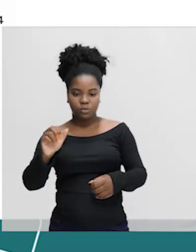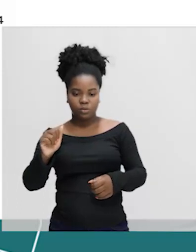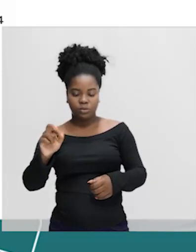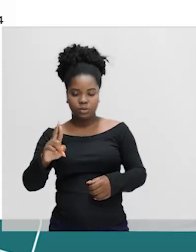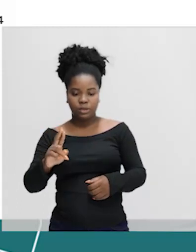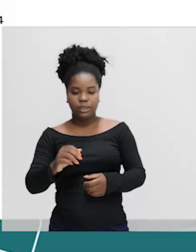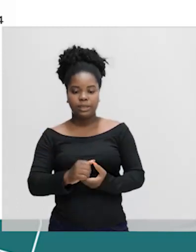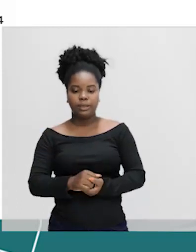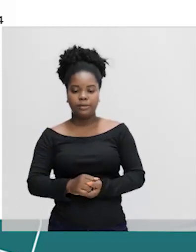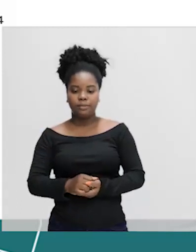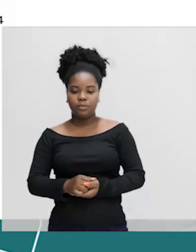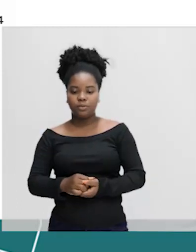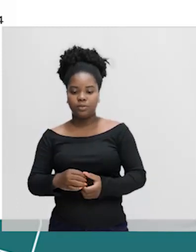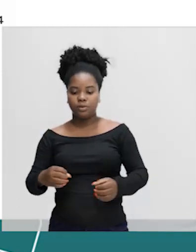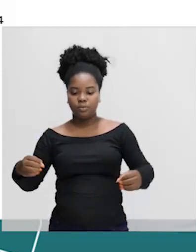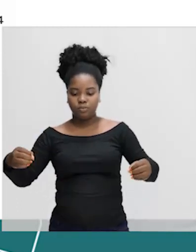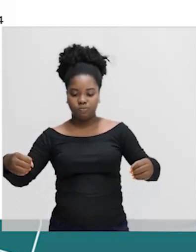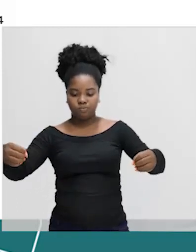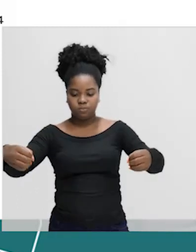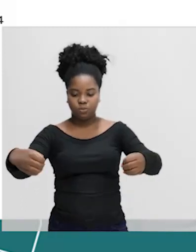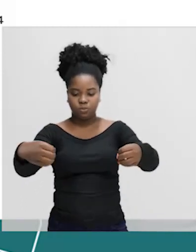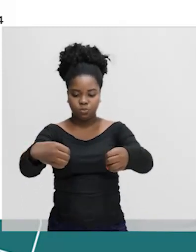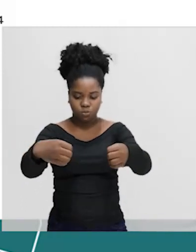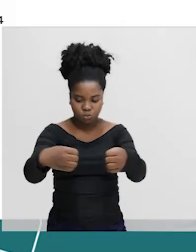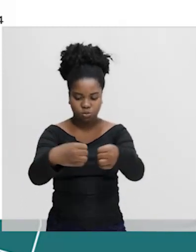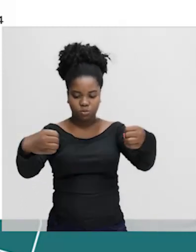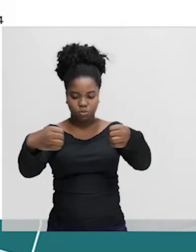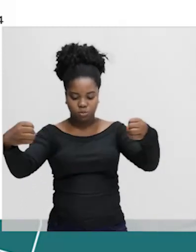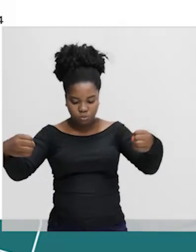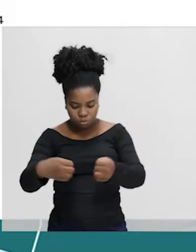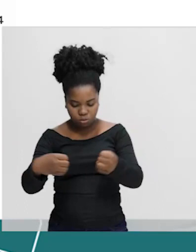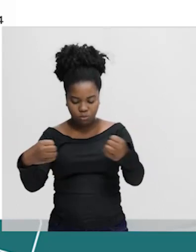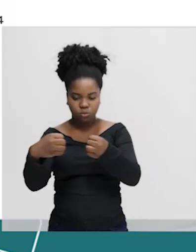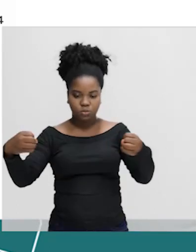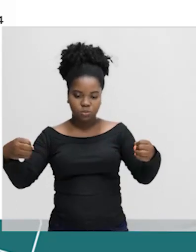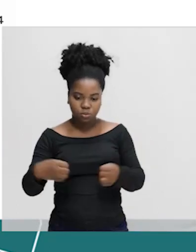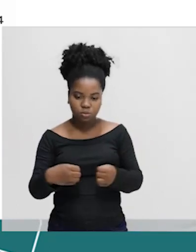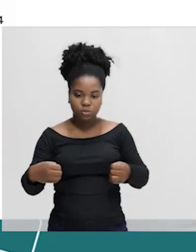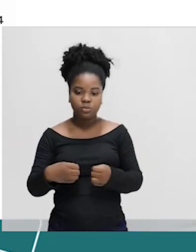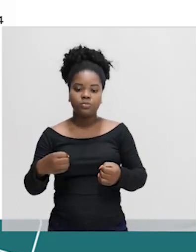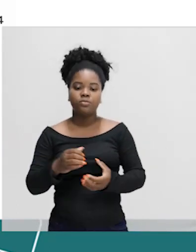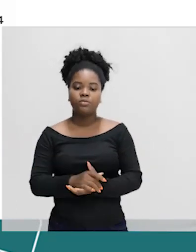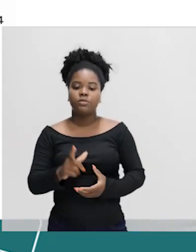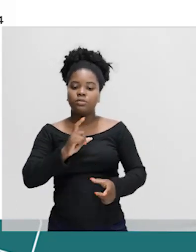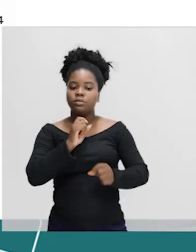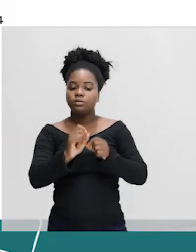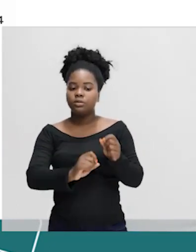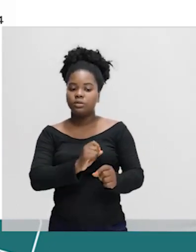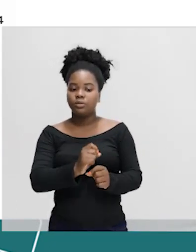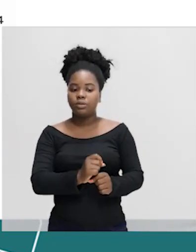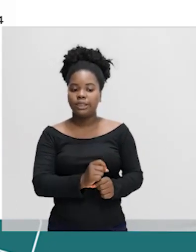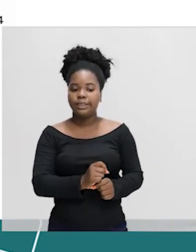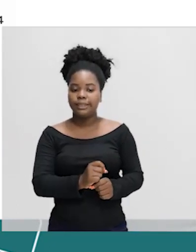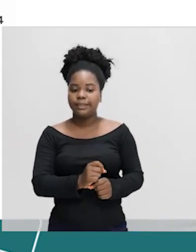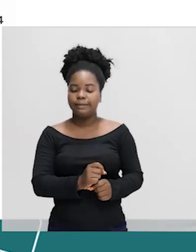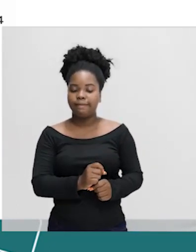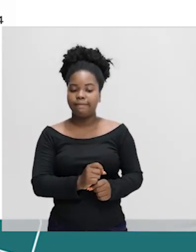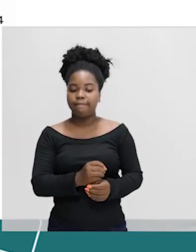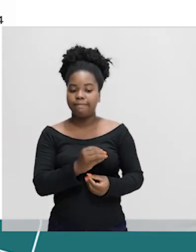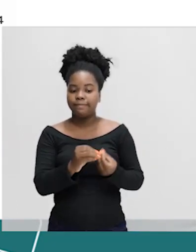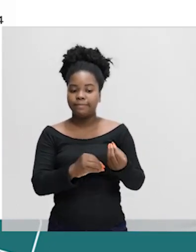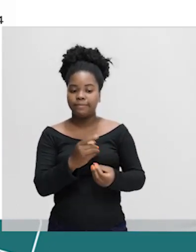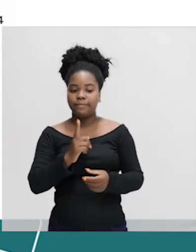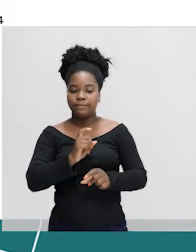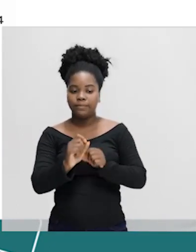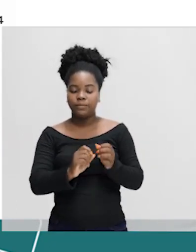núcleos atômicos, então eles vão se bater, vão se chocar um com o outro, tá certo? Então daí nós temos dessa reação, nós